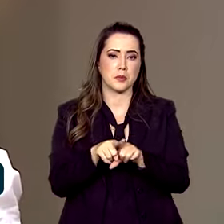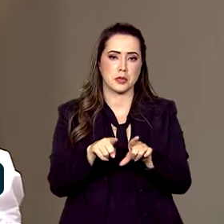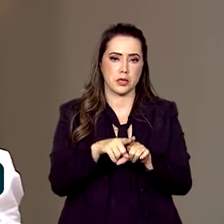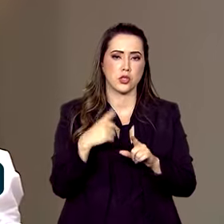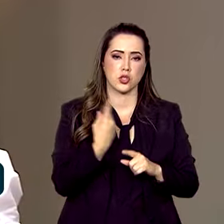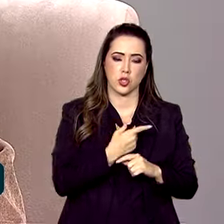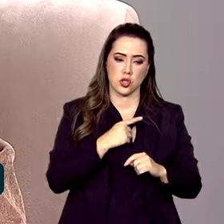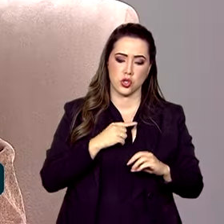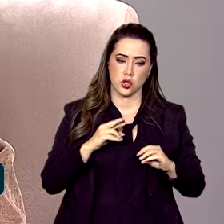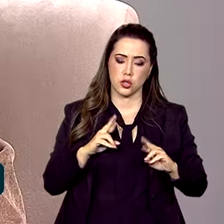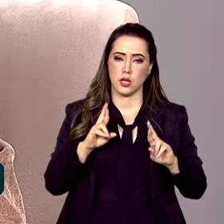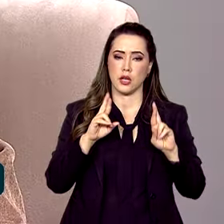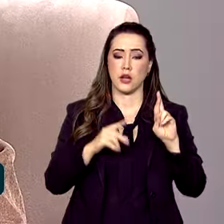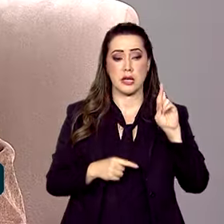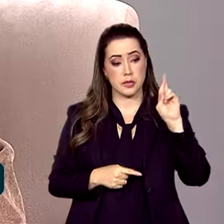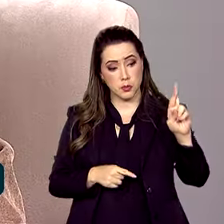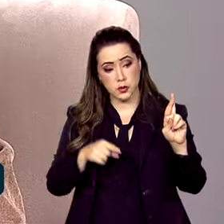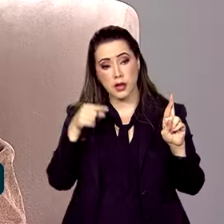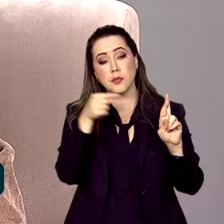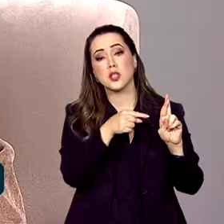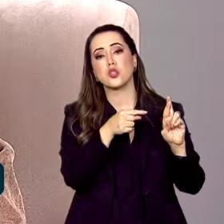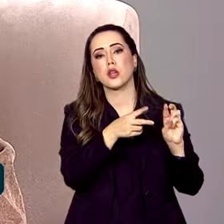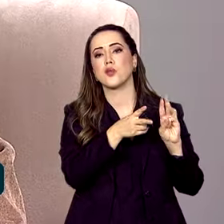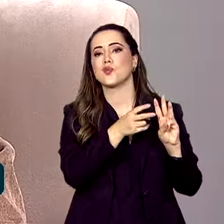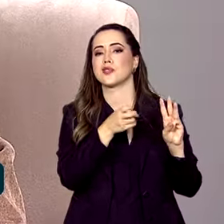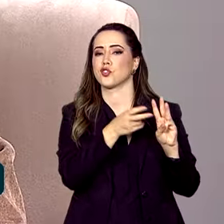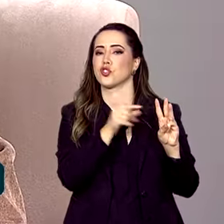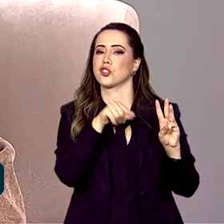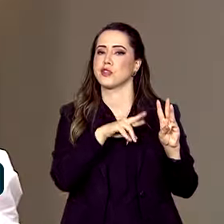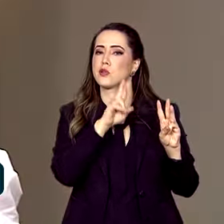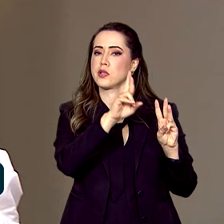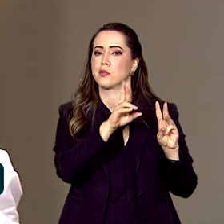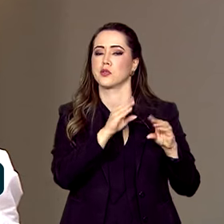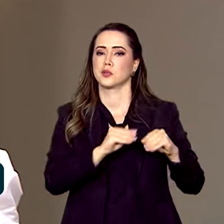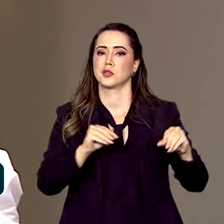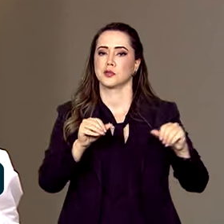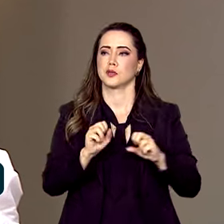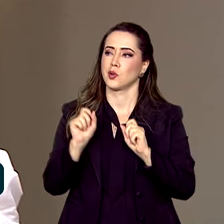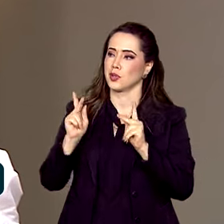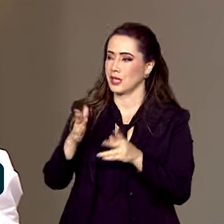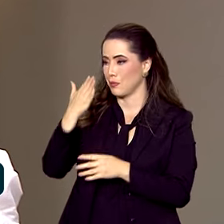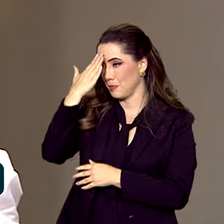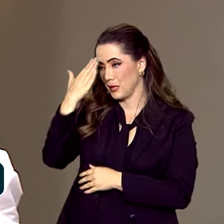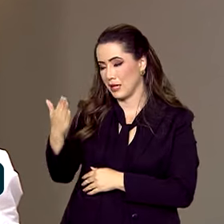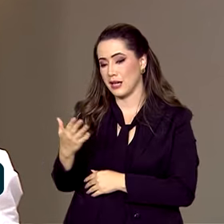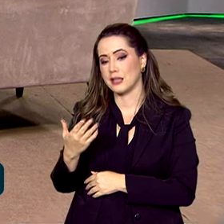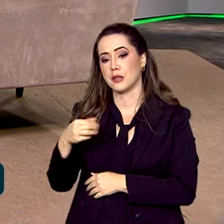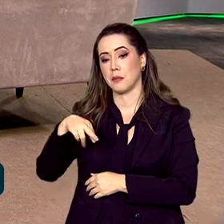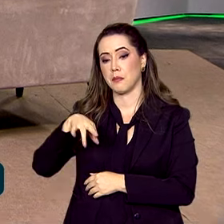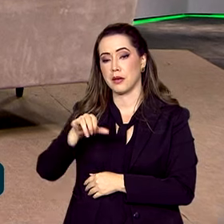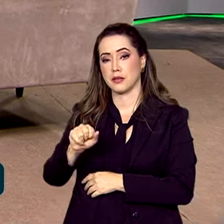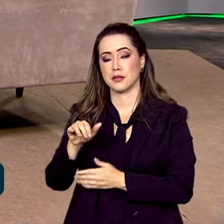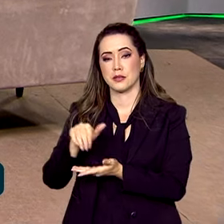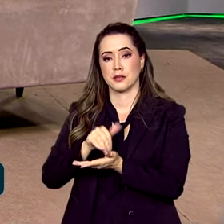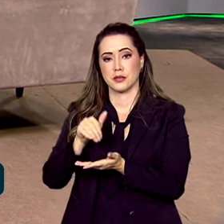plena posse dos indígenas desse território. Muito bom. Maria Fernanda Coelho, secretária executiva da